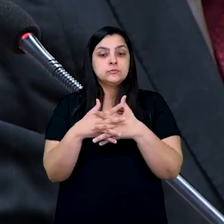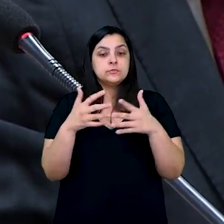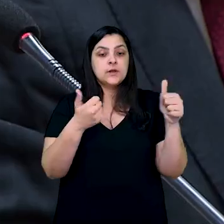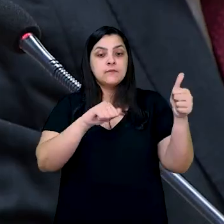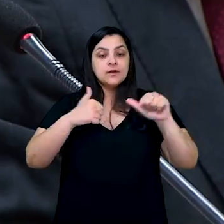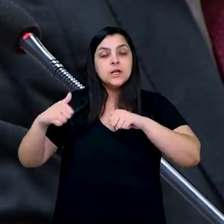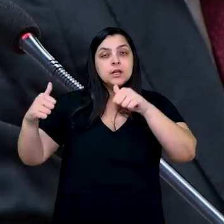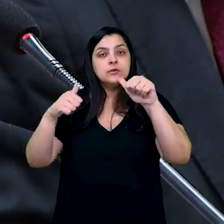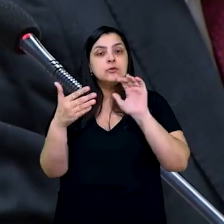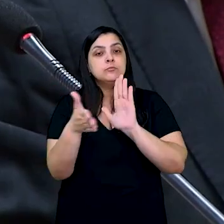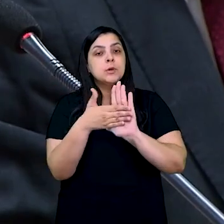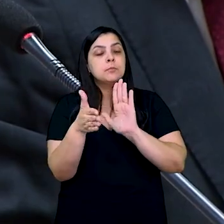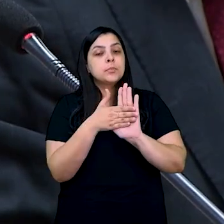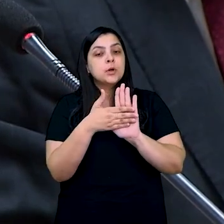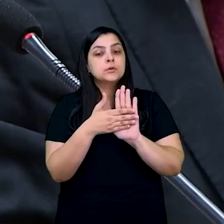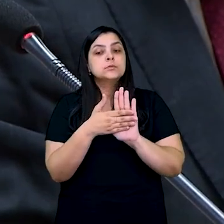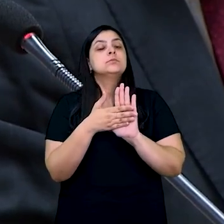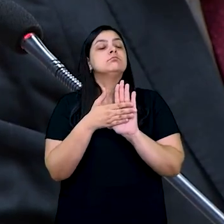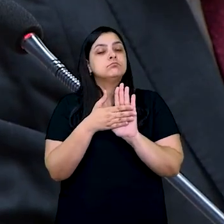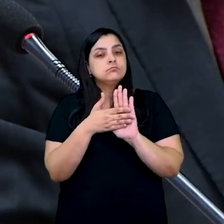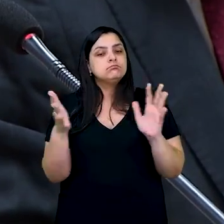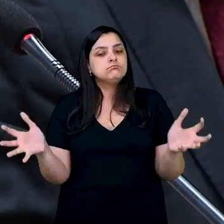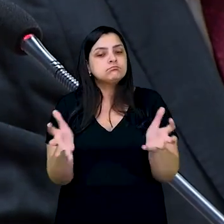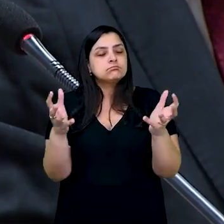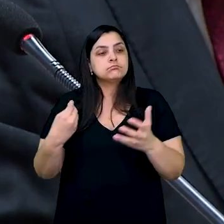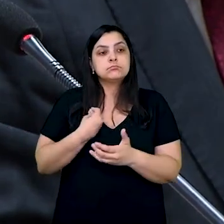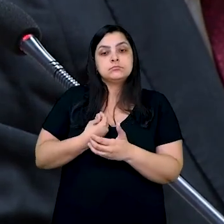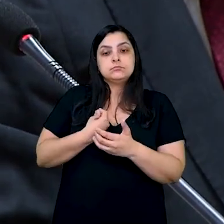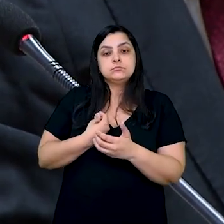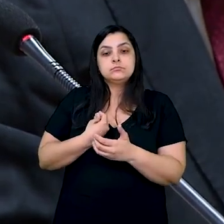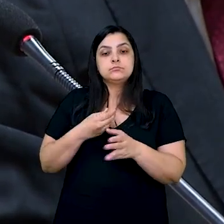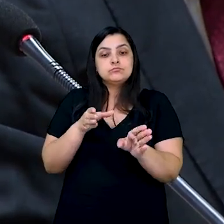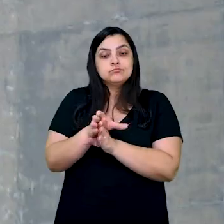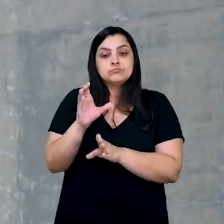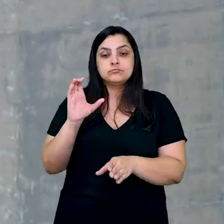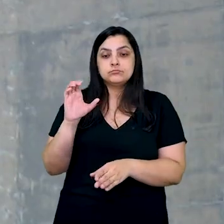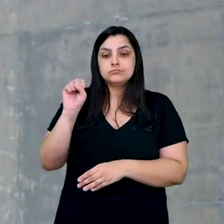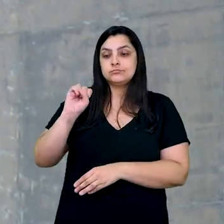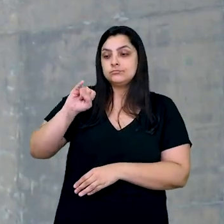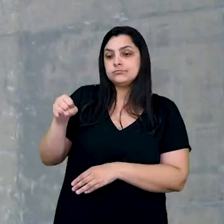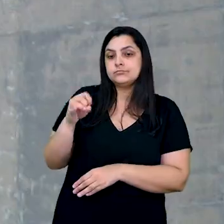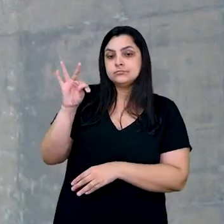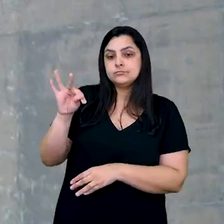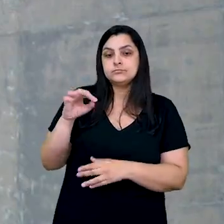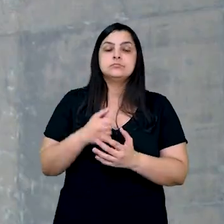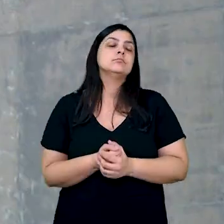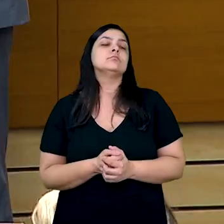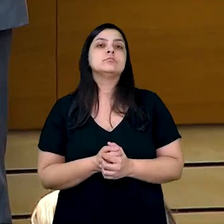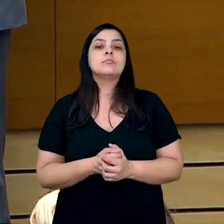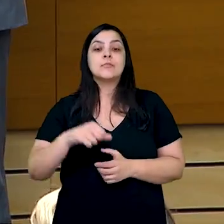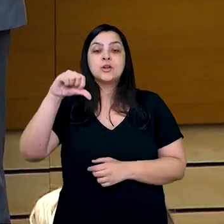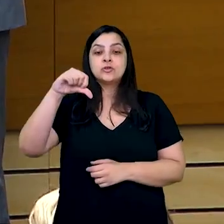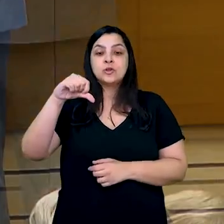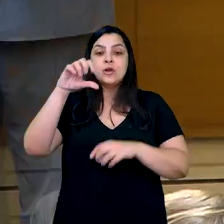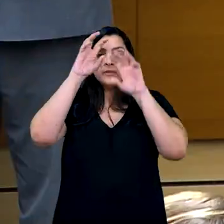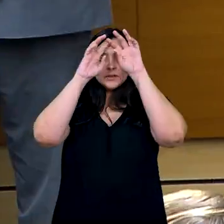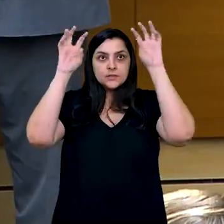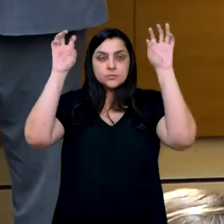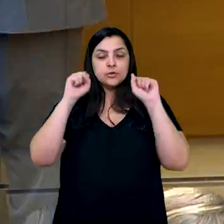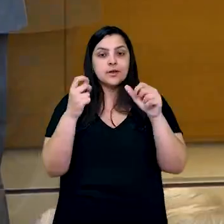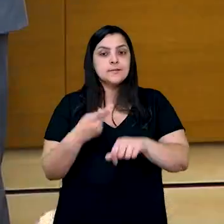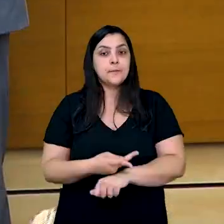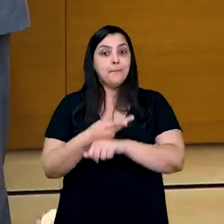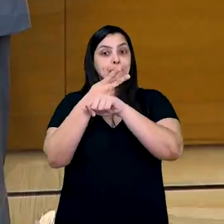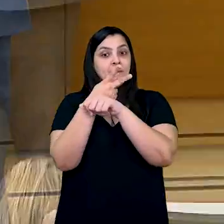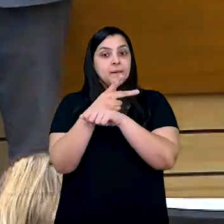e a avaliação de proposições relacionadas que estão em andamento no Conselho Superior da Justiça do Trabalho. 9 tribunais